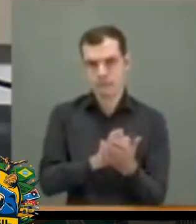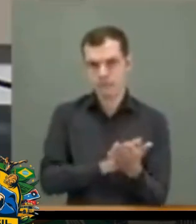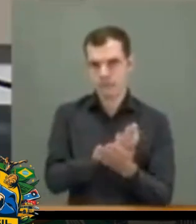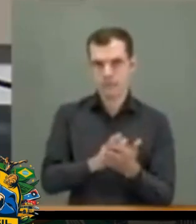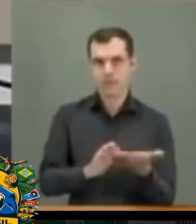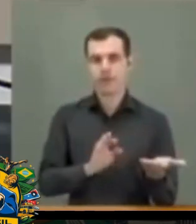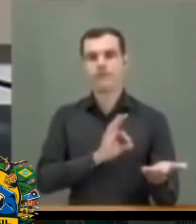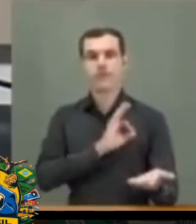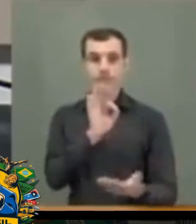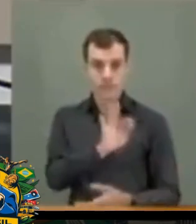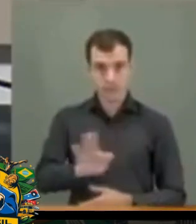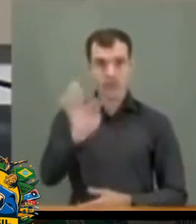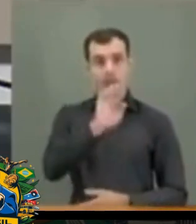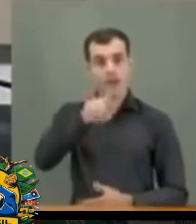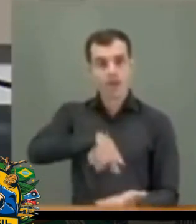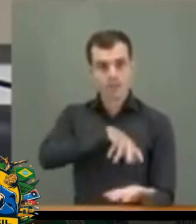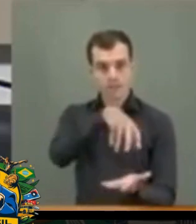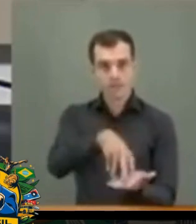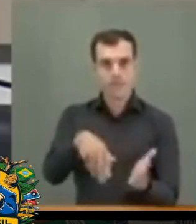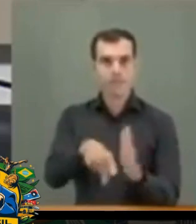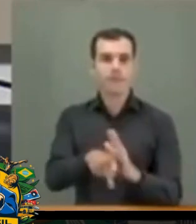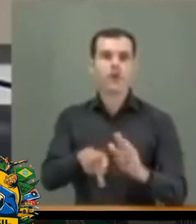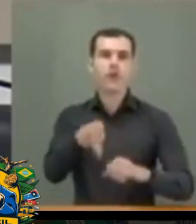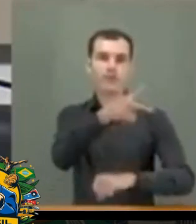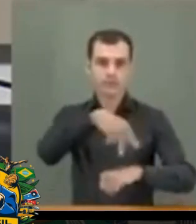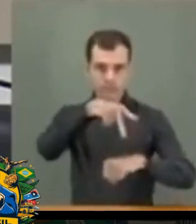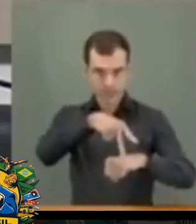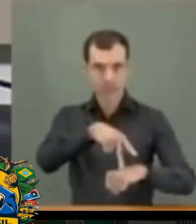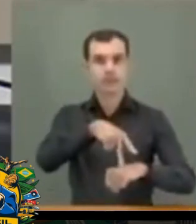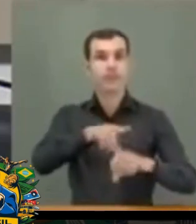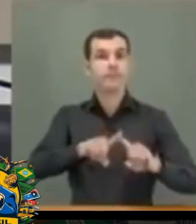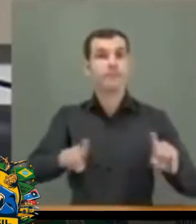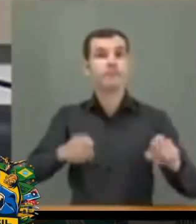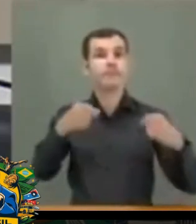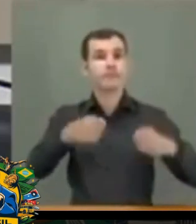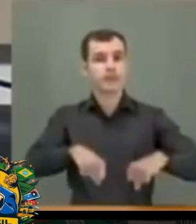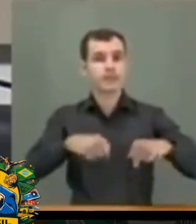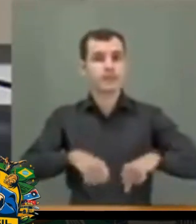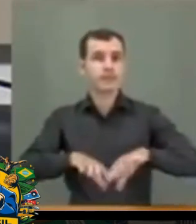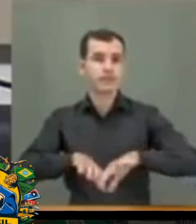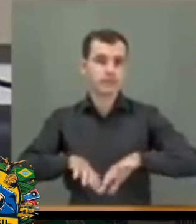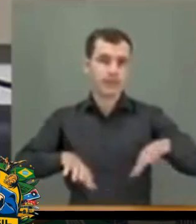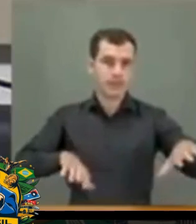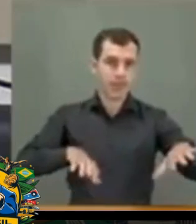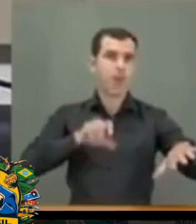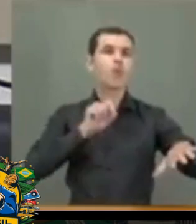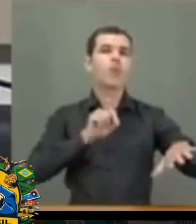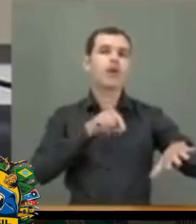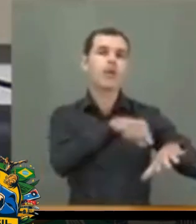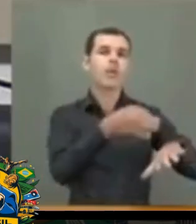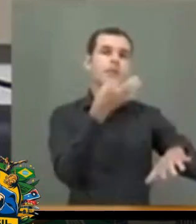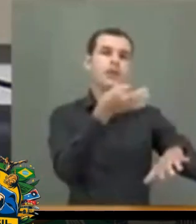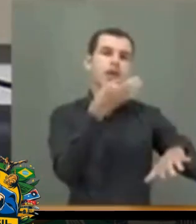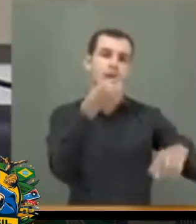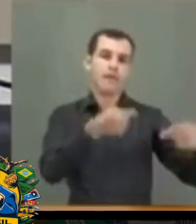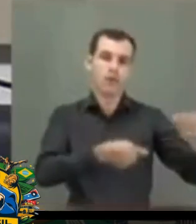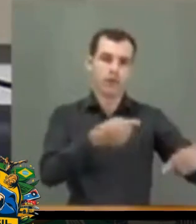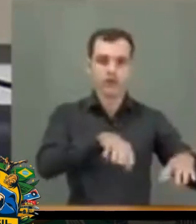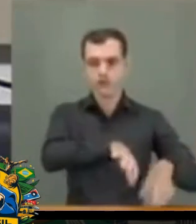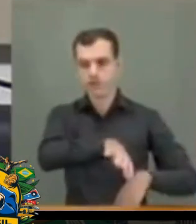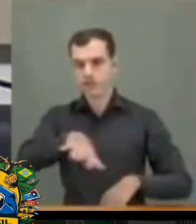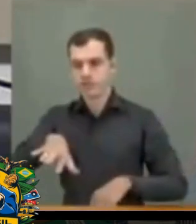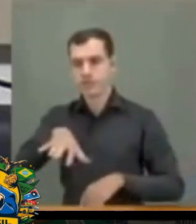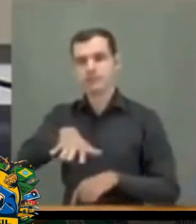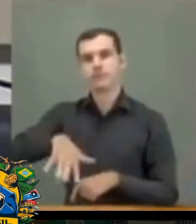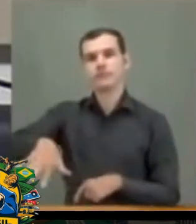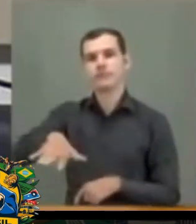um órgão de Estado, a Polícia de Estado. Agora, nós temos que separar uma coisa que é opinião política de algo que é uma